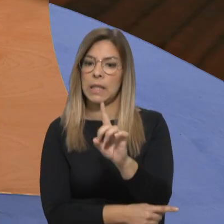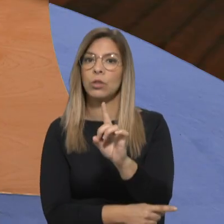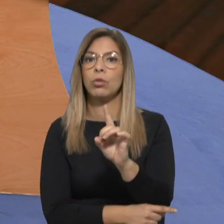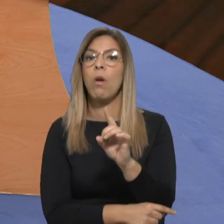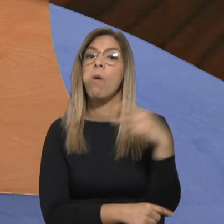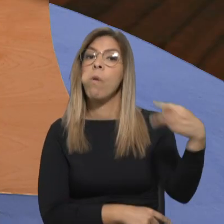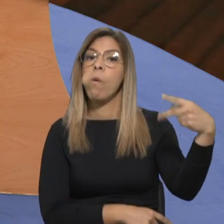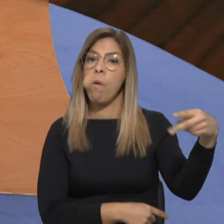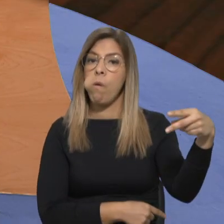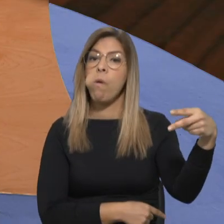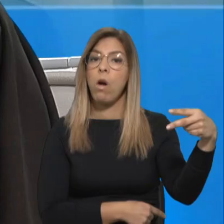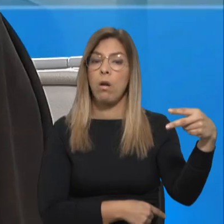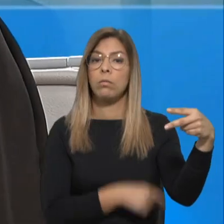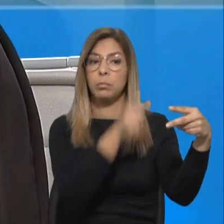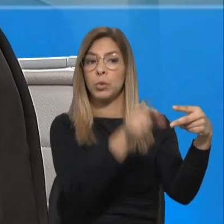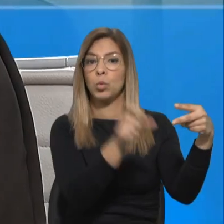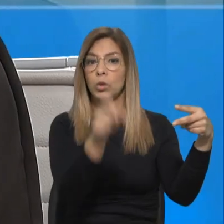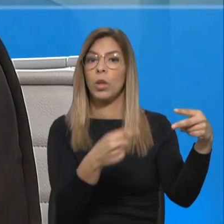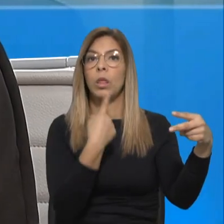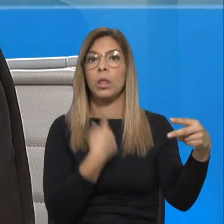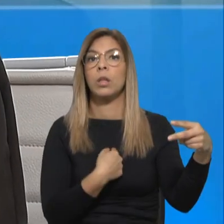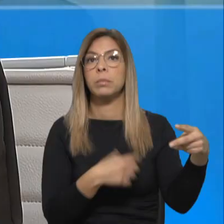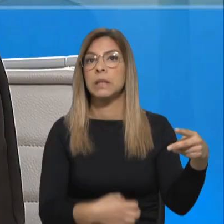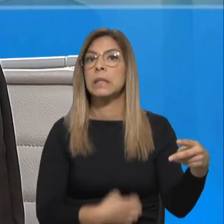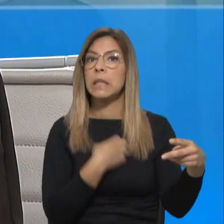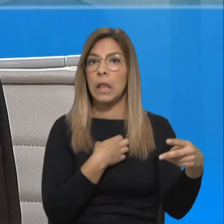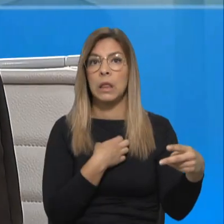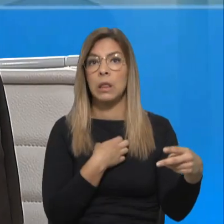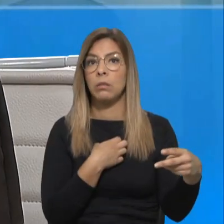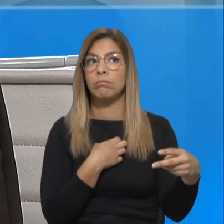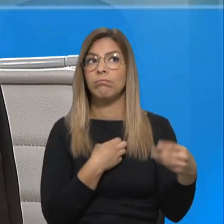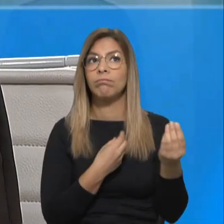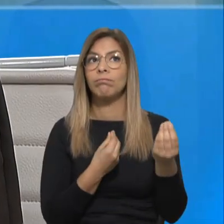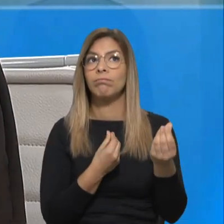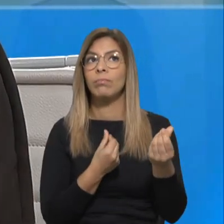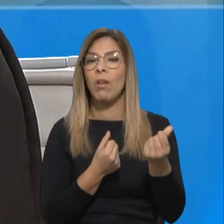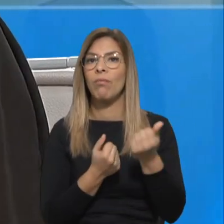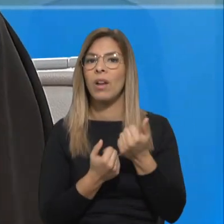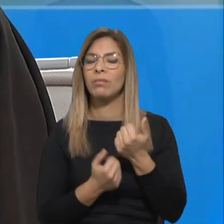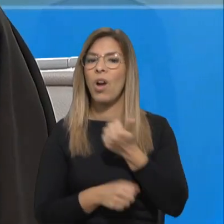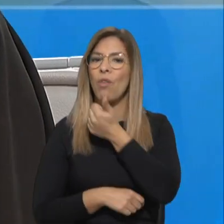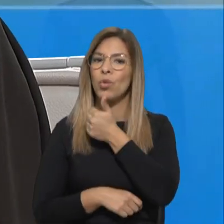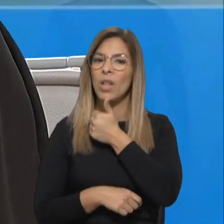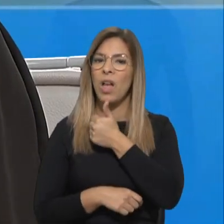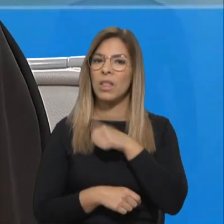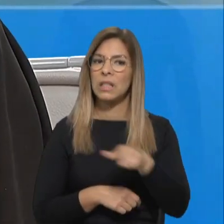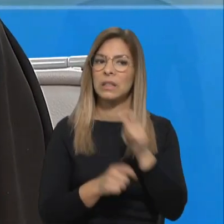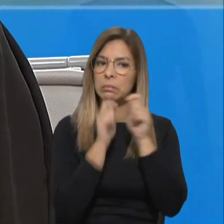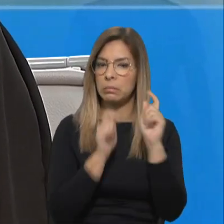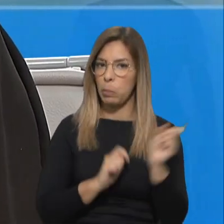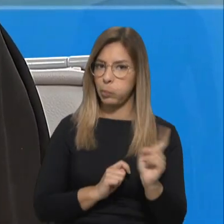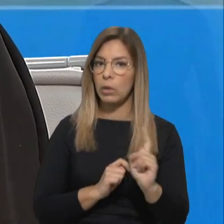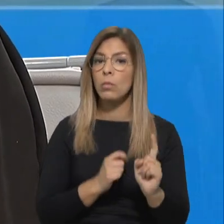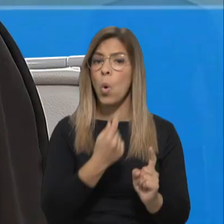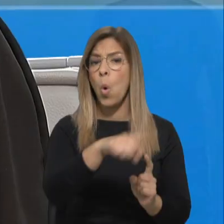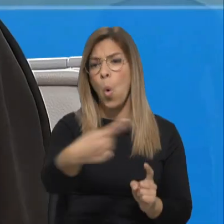2 em 36 dizem não se ter sentido totalmente confortáveis nestas entrevistas. Todas as outras